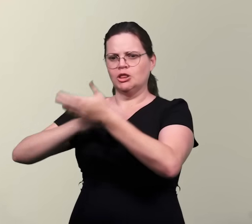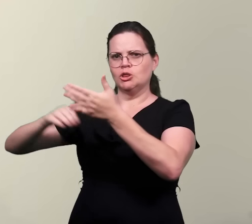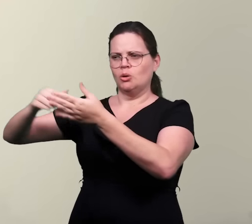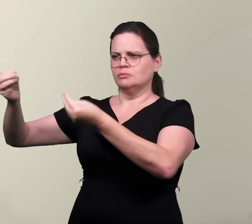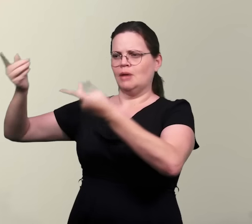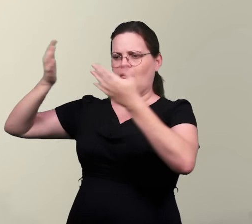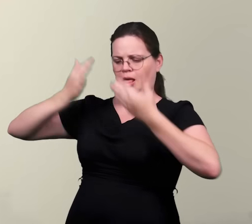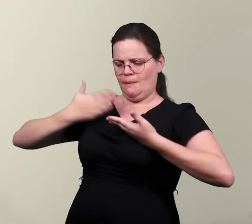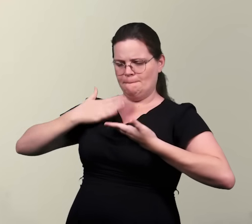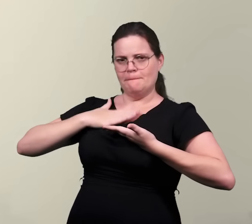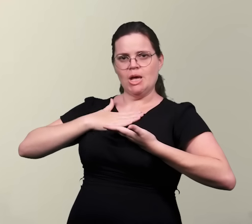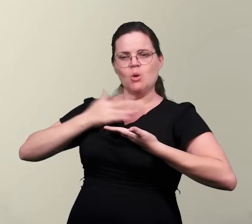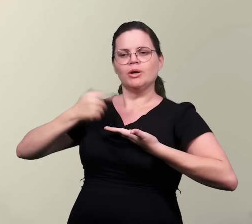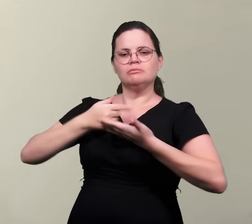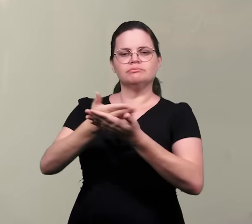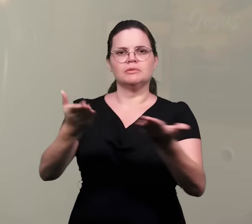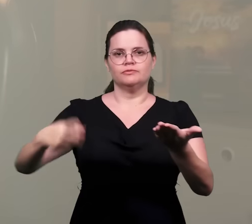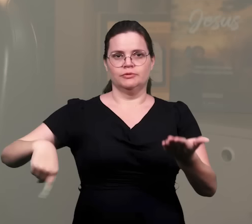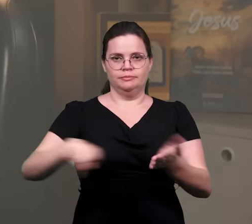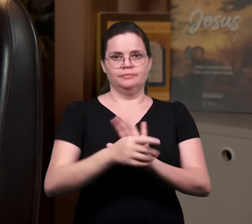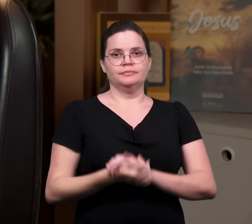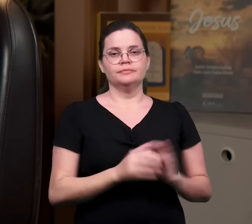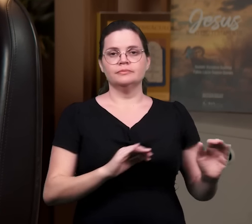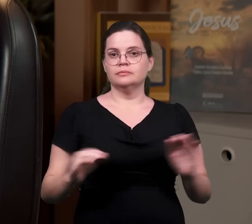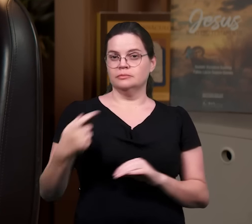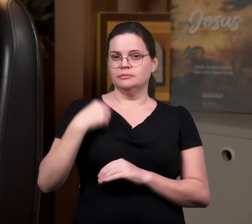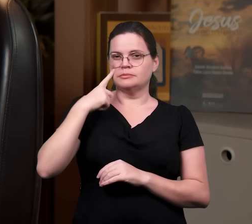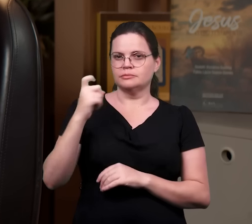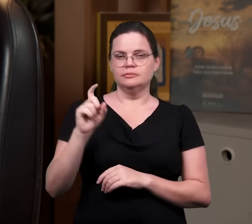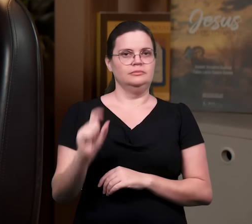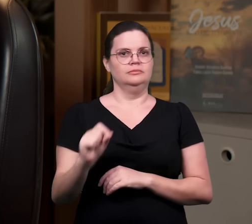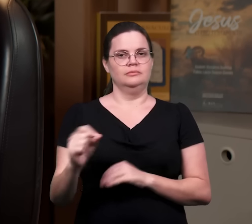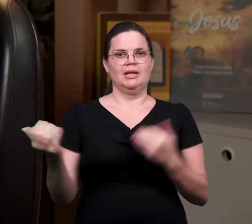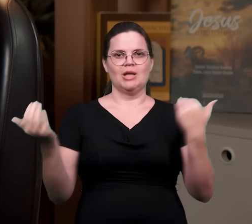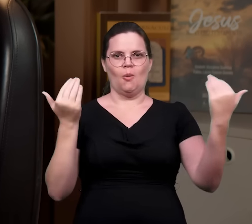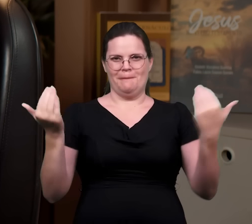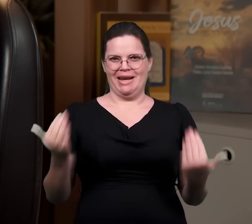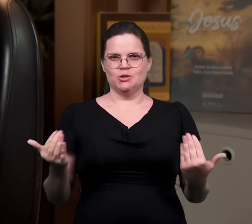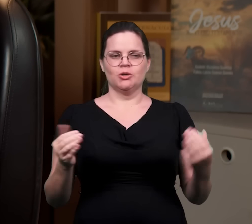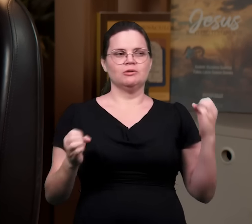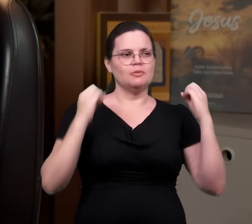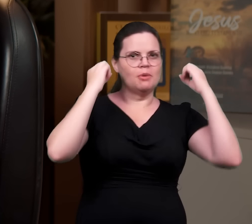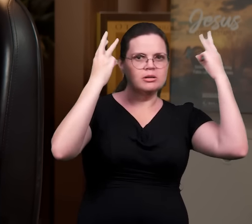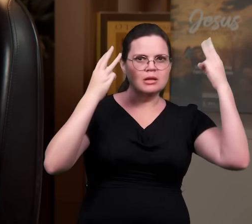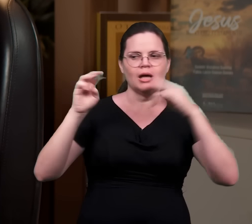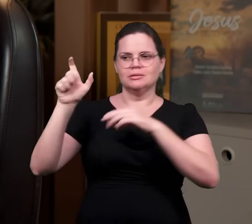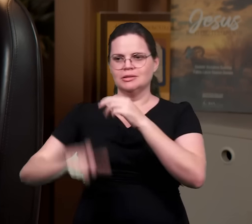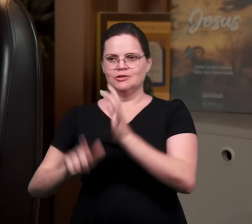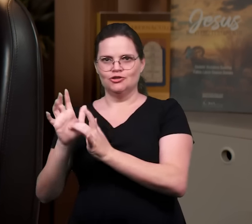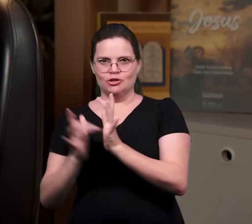poder no céu e na terra. Então veja que interessante esse paralelo profético